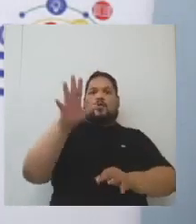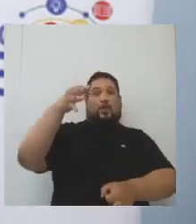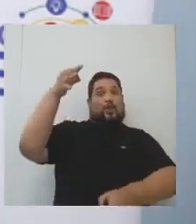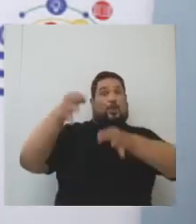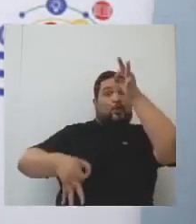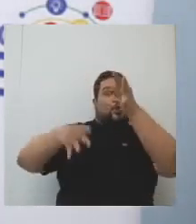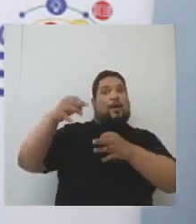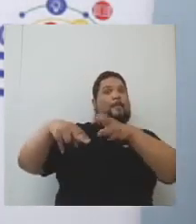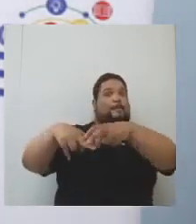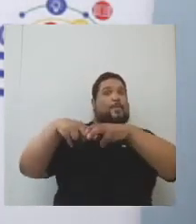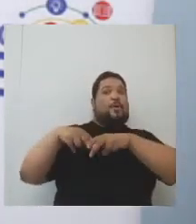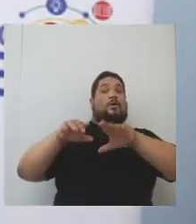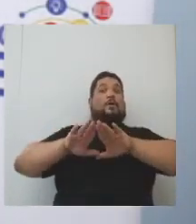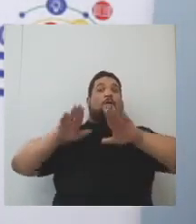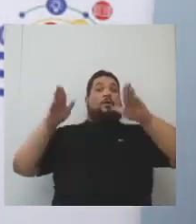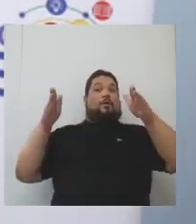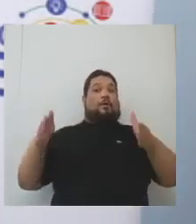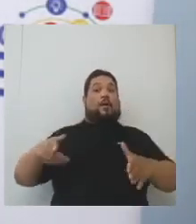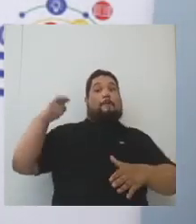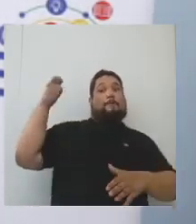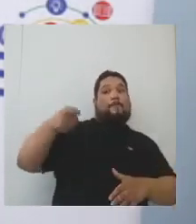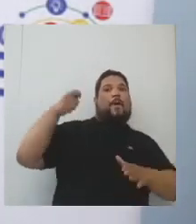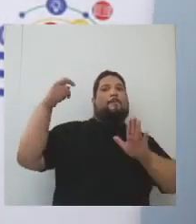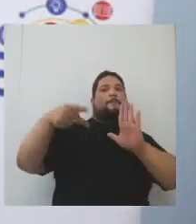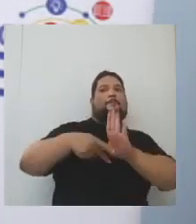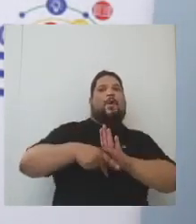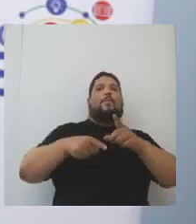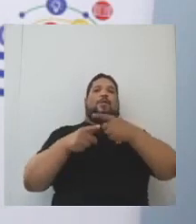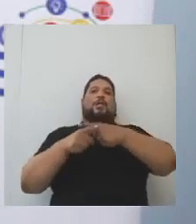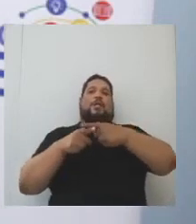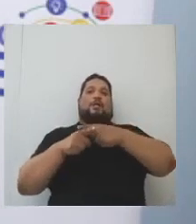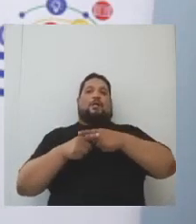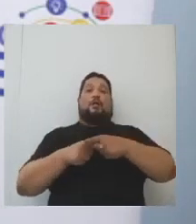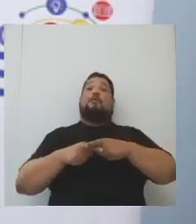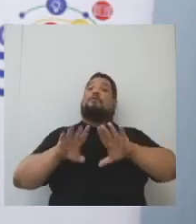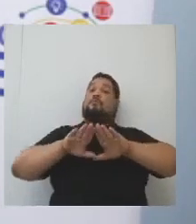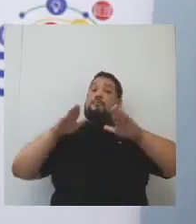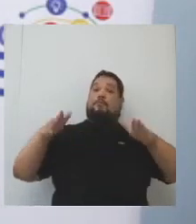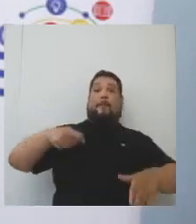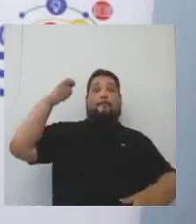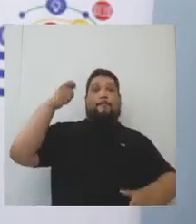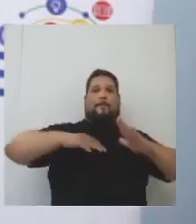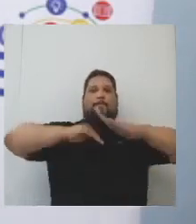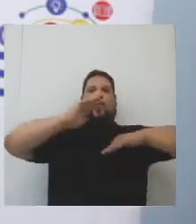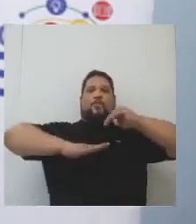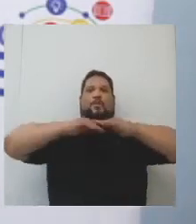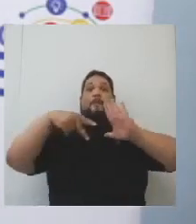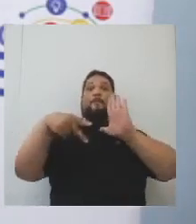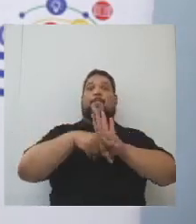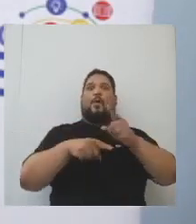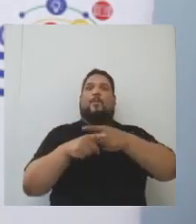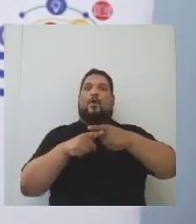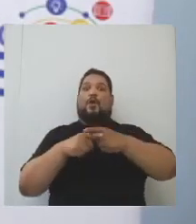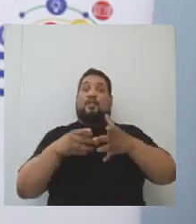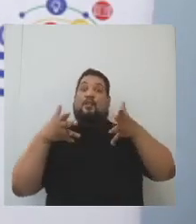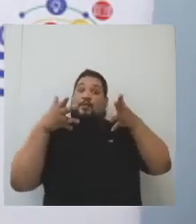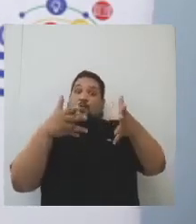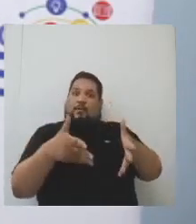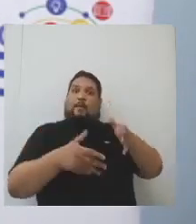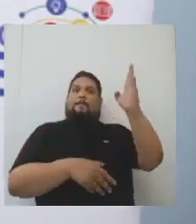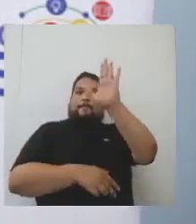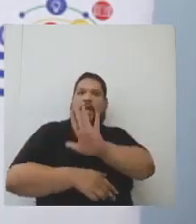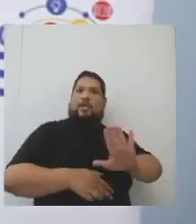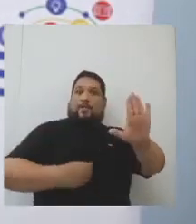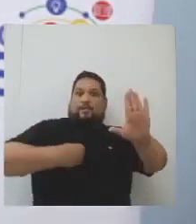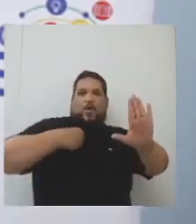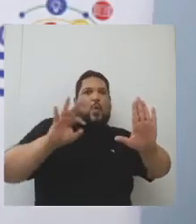julgados por uma corte inglesa, por juízes ingleses. E se aqui eles não estivessem, eles